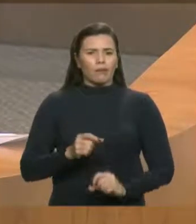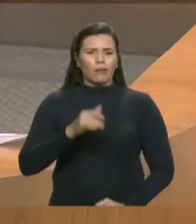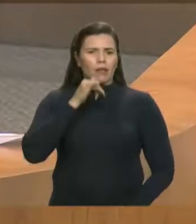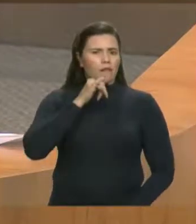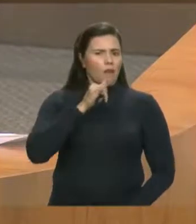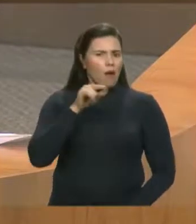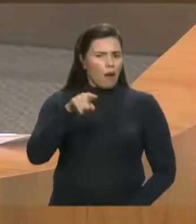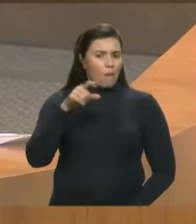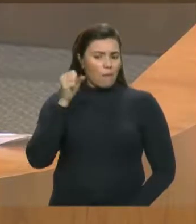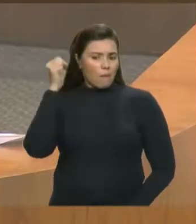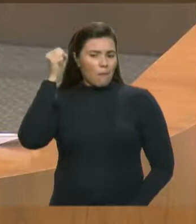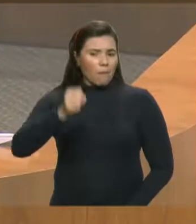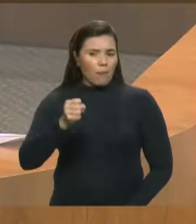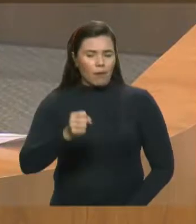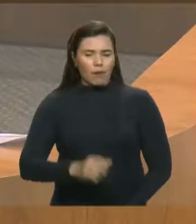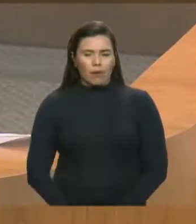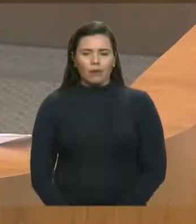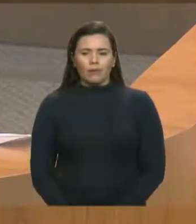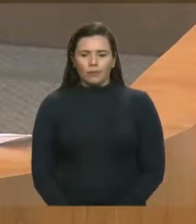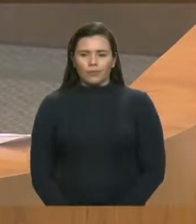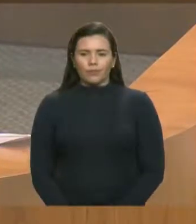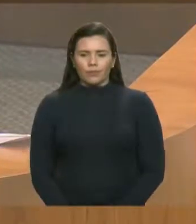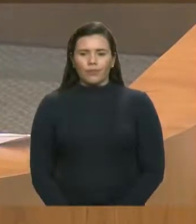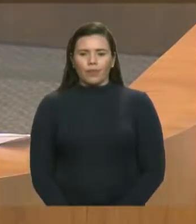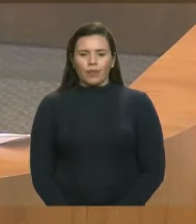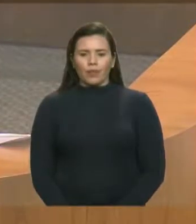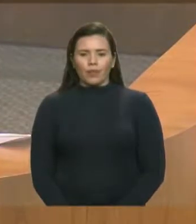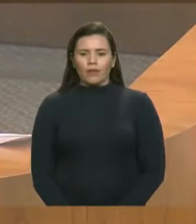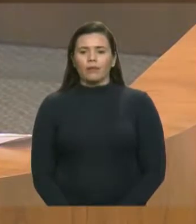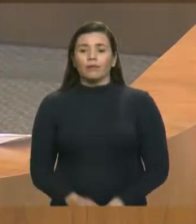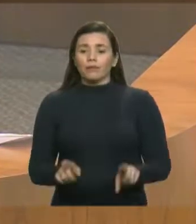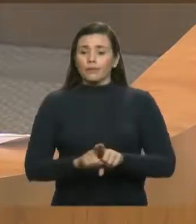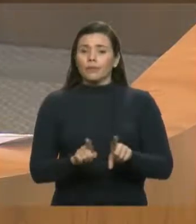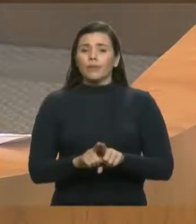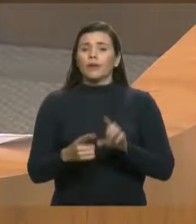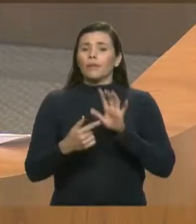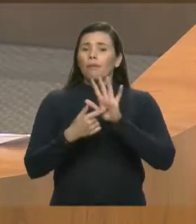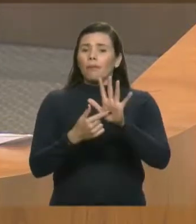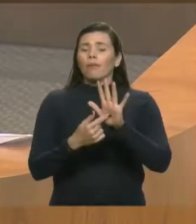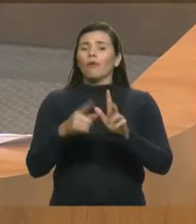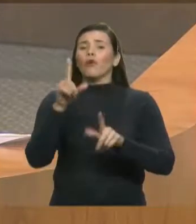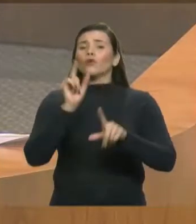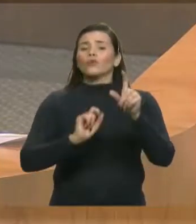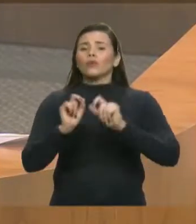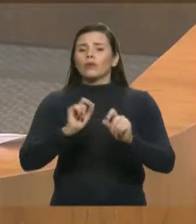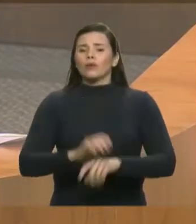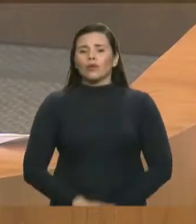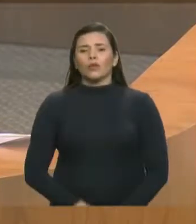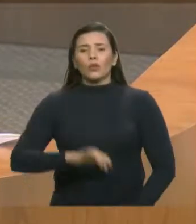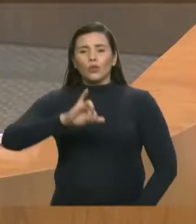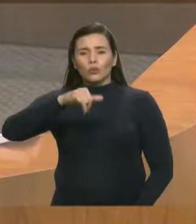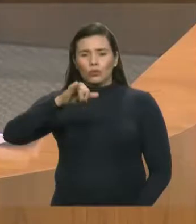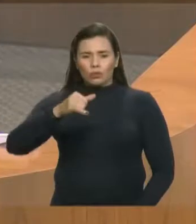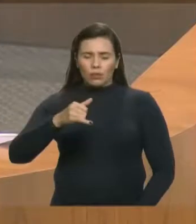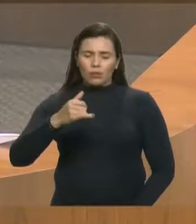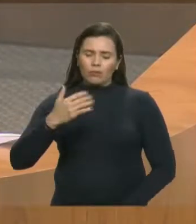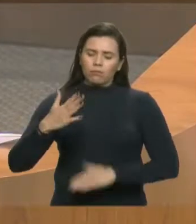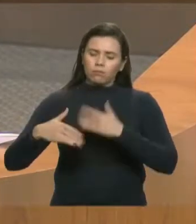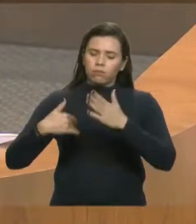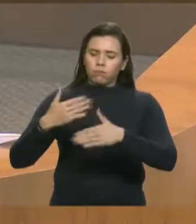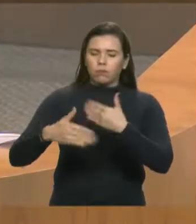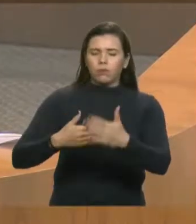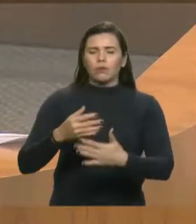vez, relatório do Cine, mais recente, aponta que de janeiro a setembro deste